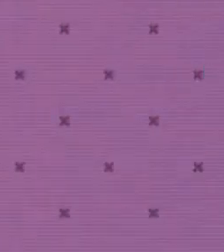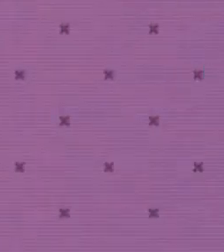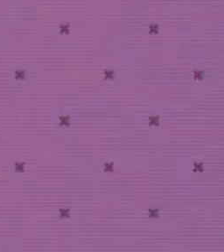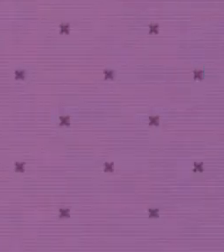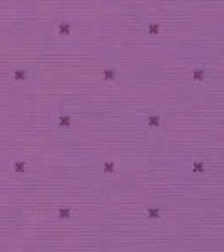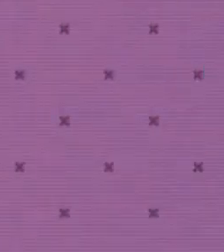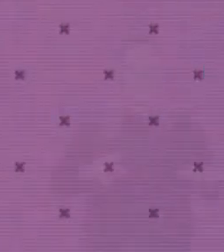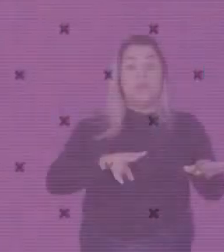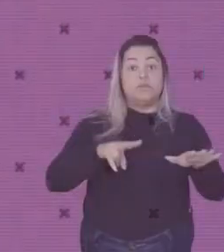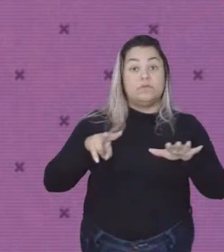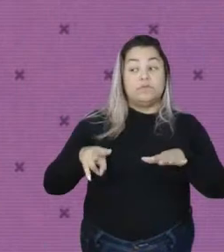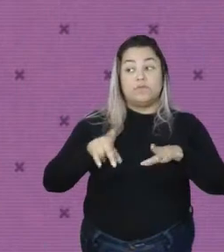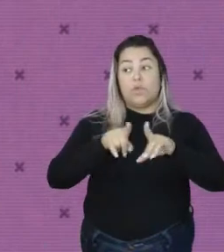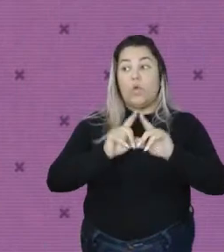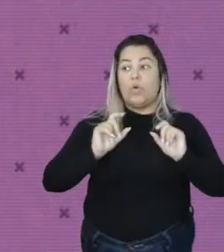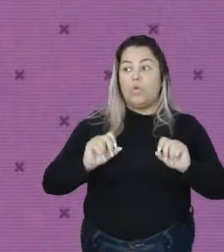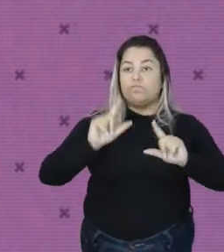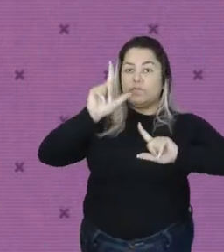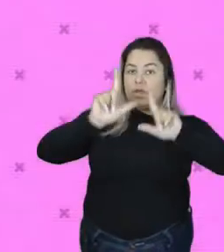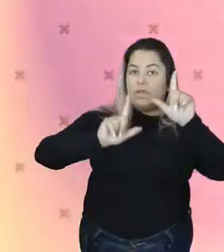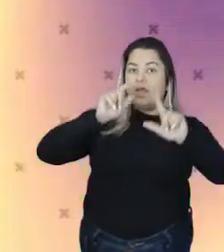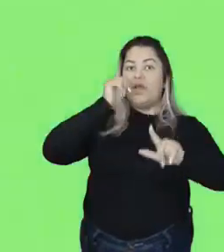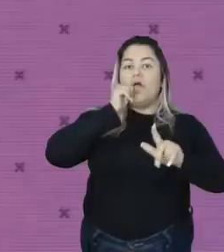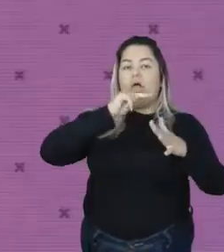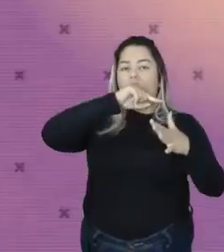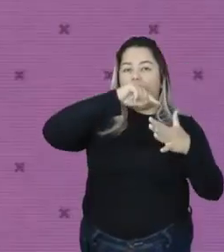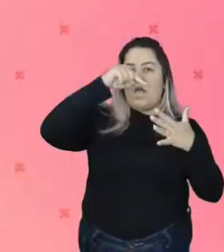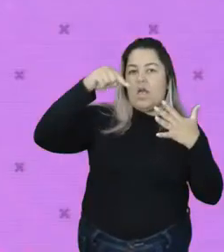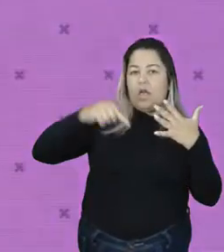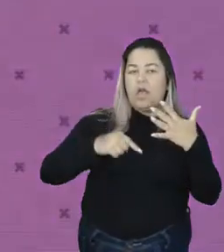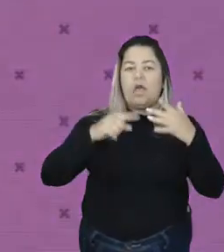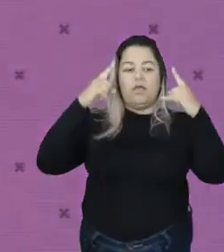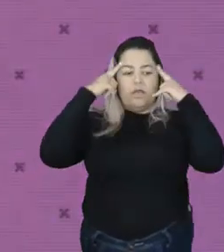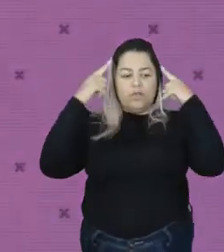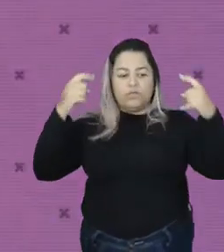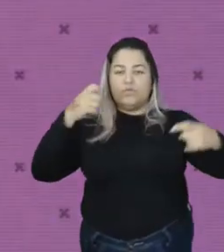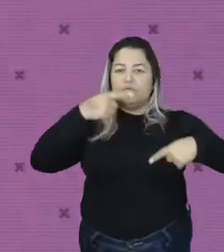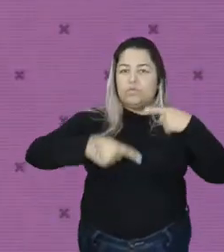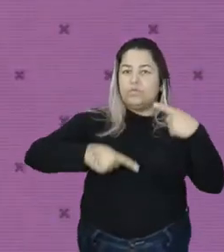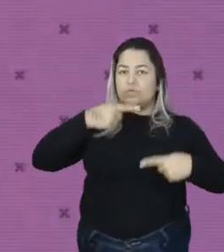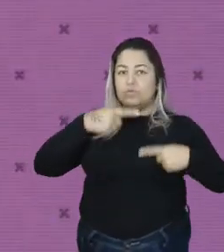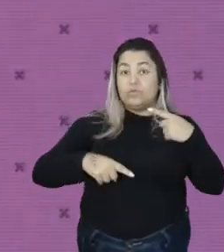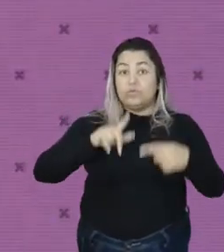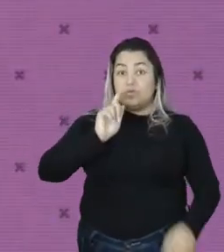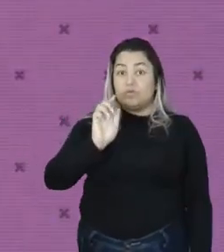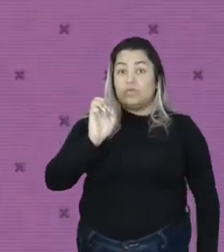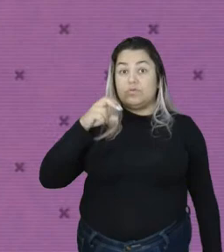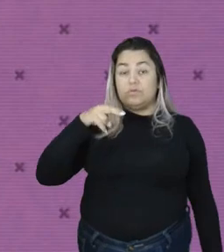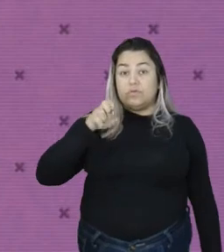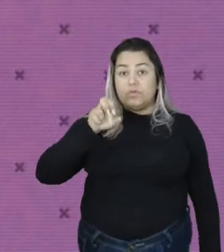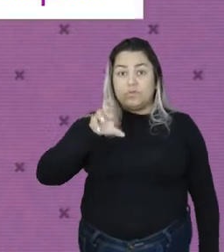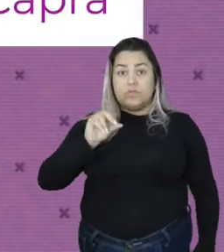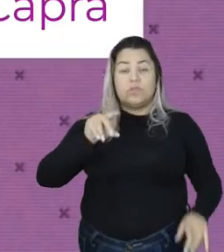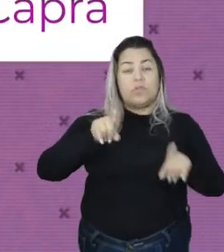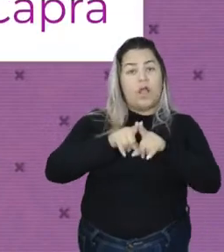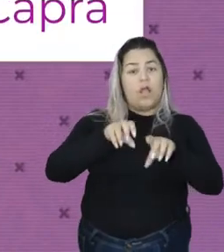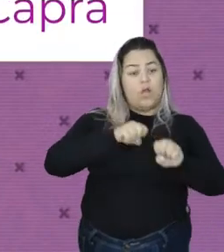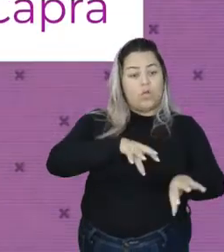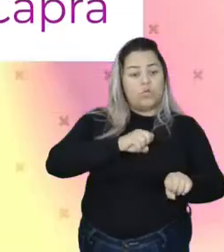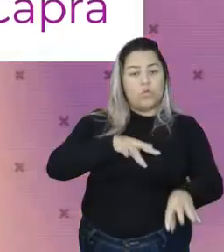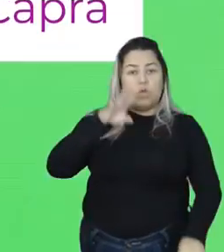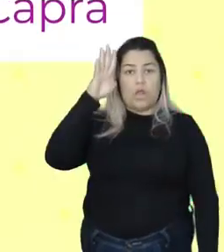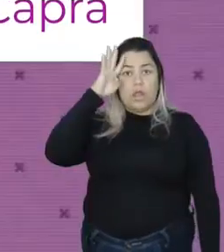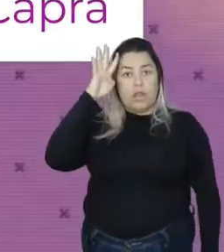Nesta semana, o TV Elas por Elas Formação está falando sobre violência política de gênero. E na aula desta quarta-feira, recebemos